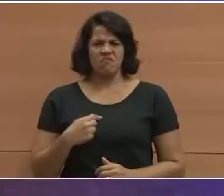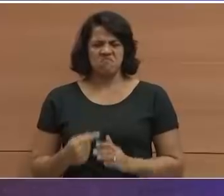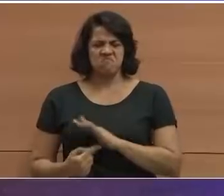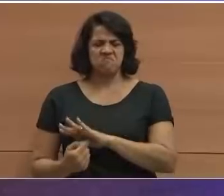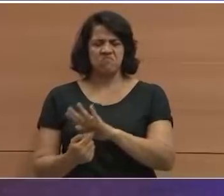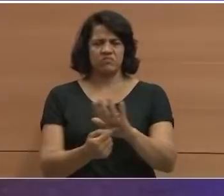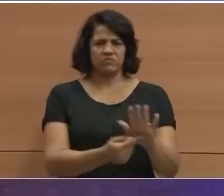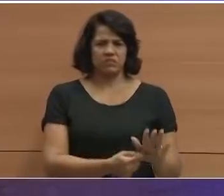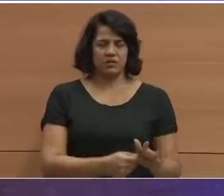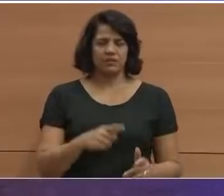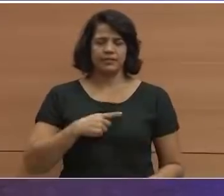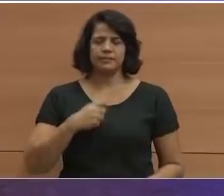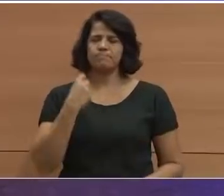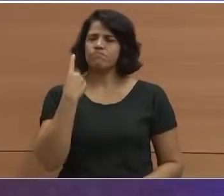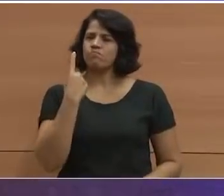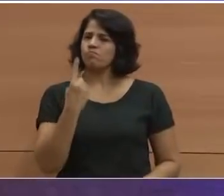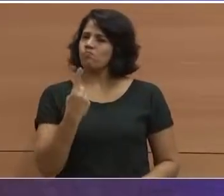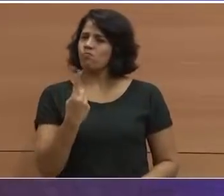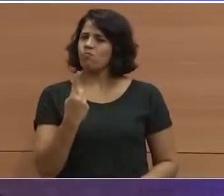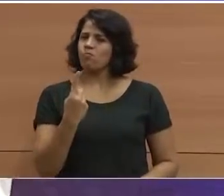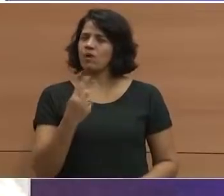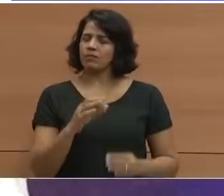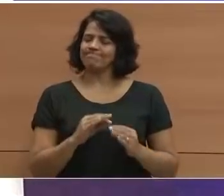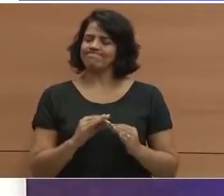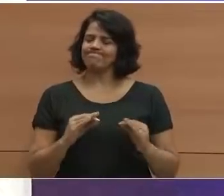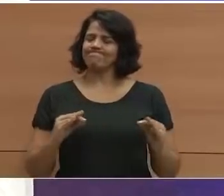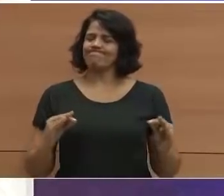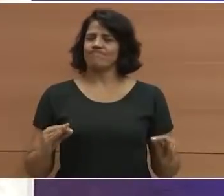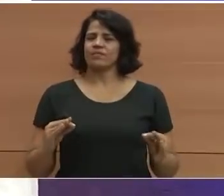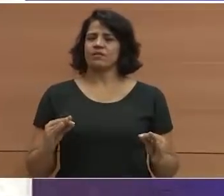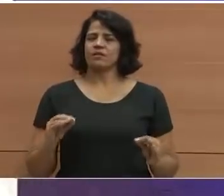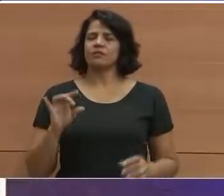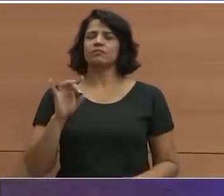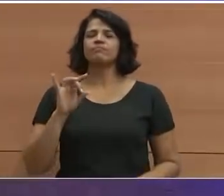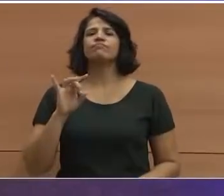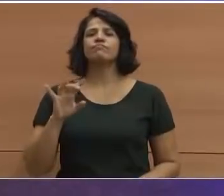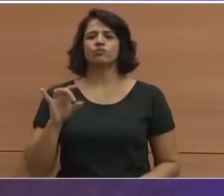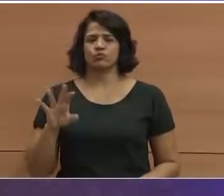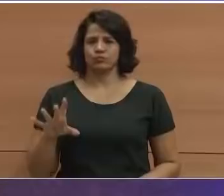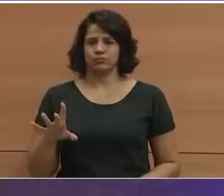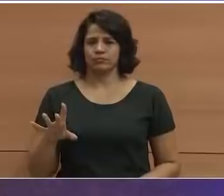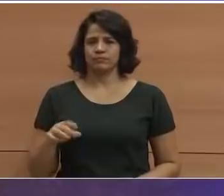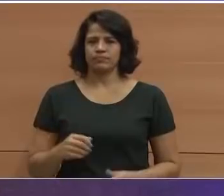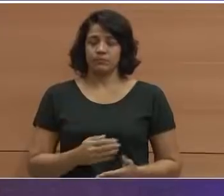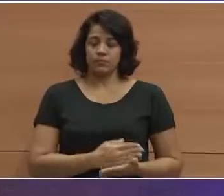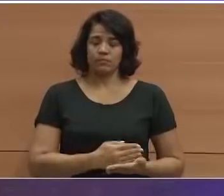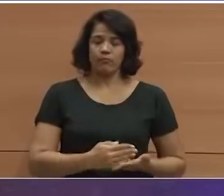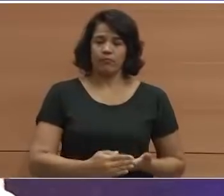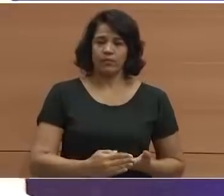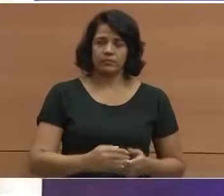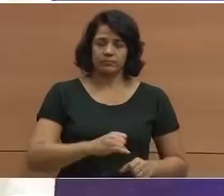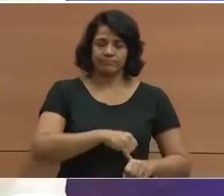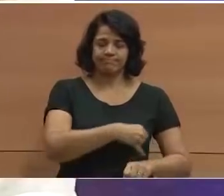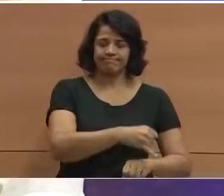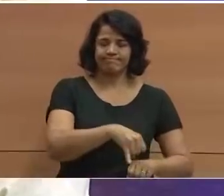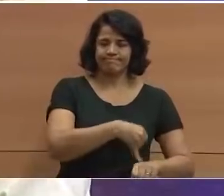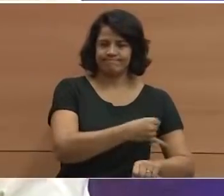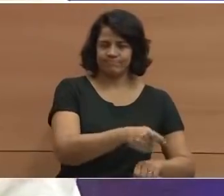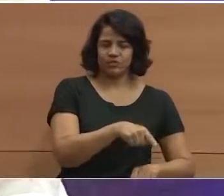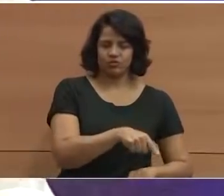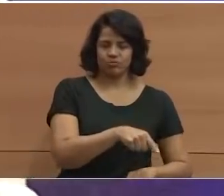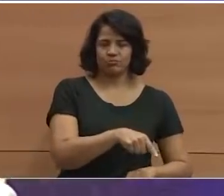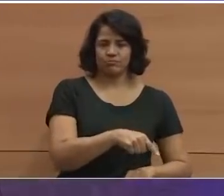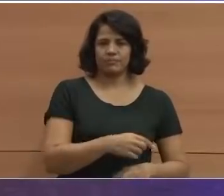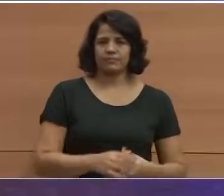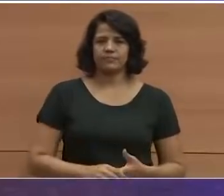só uma linha. Essa linha começou em Jerusalém. Essa linha